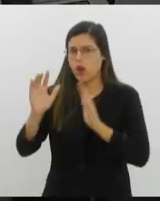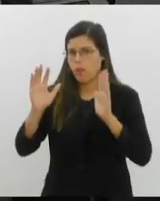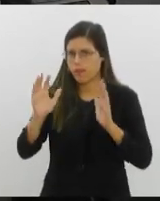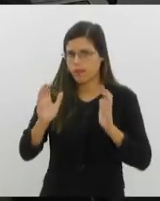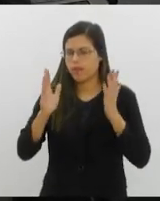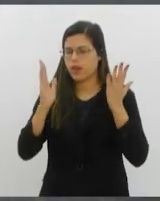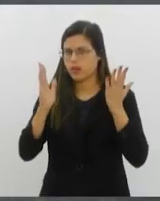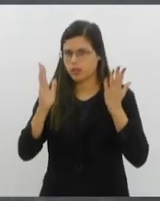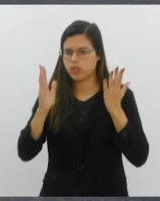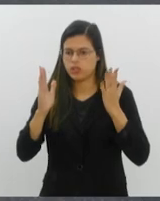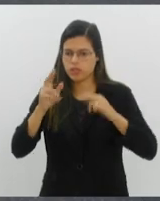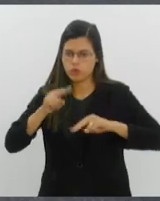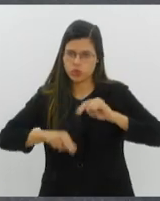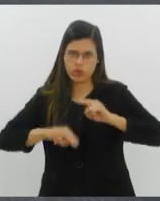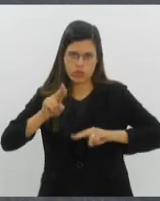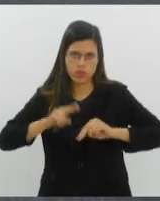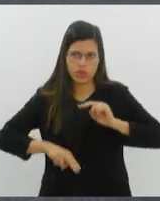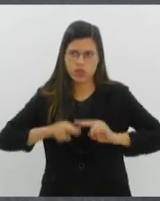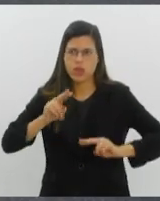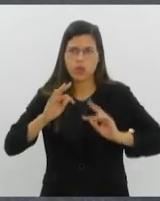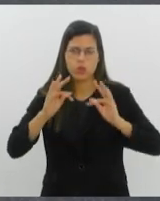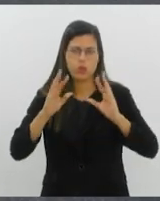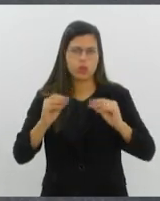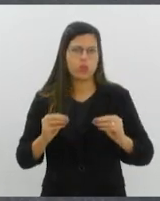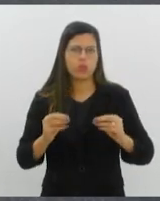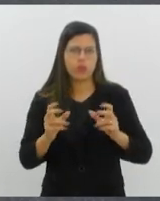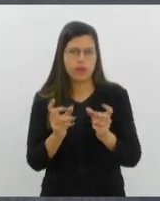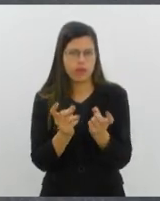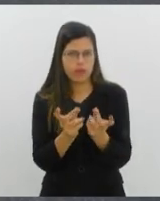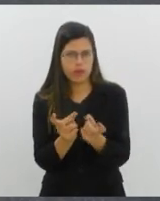onde tudo é vendido a